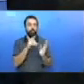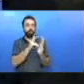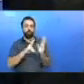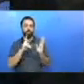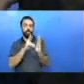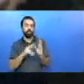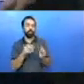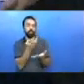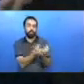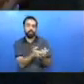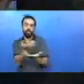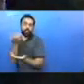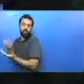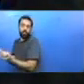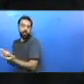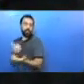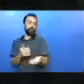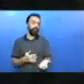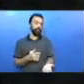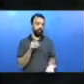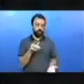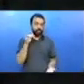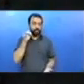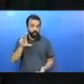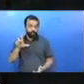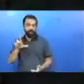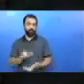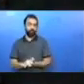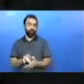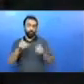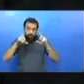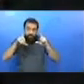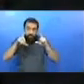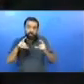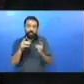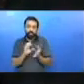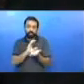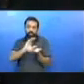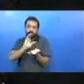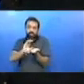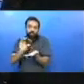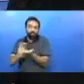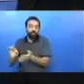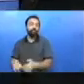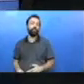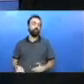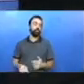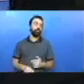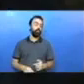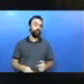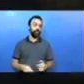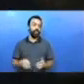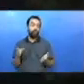e o ninho do sabiá laranjeira. Vocês conseguiram fazer? Fotografaram e mandaram para a sua professora? Eu espero que sim. E olhem só,